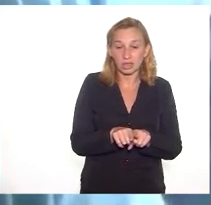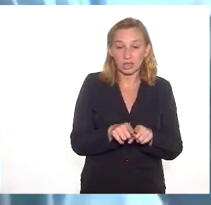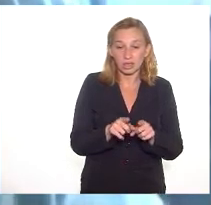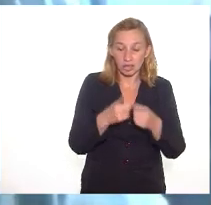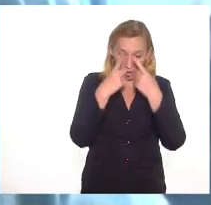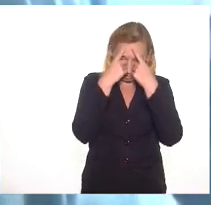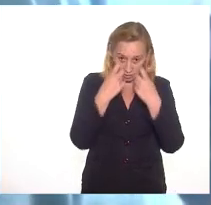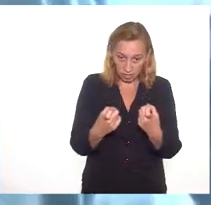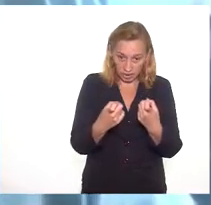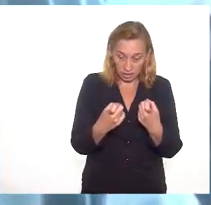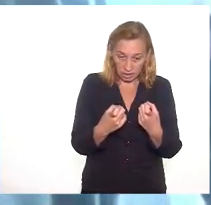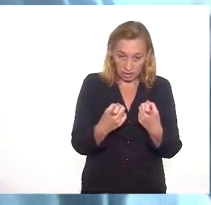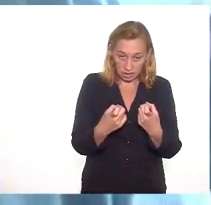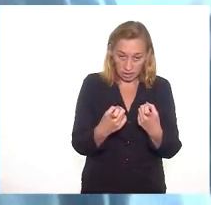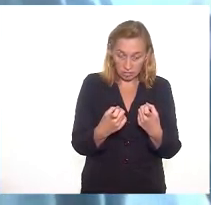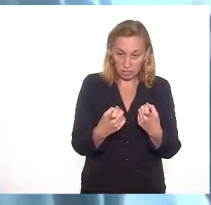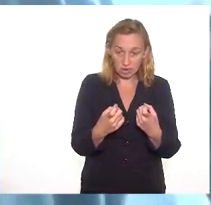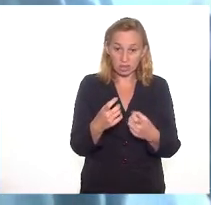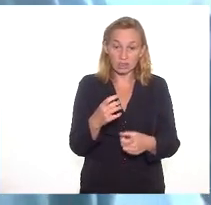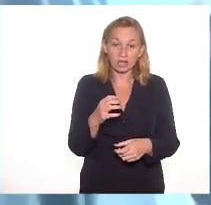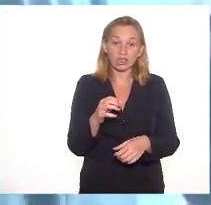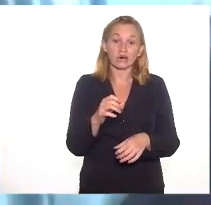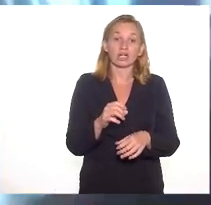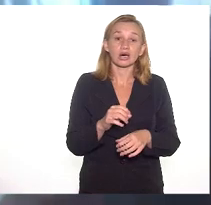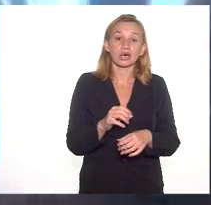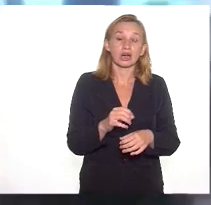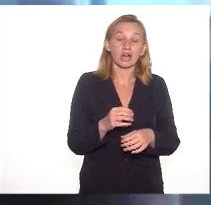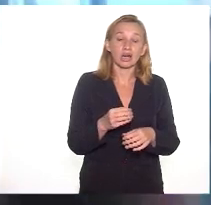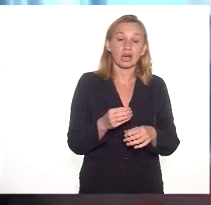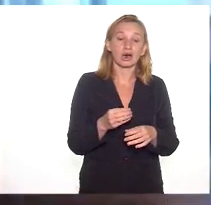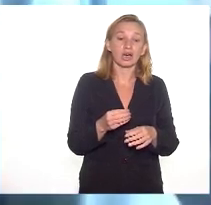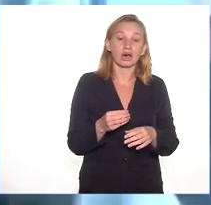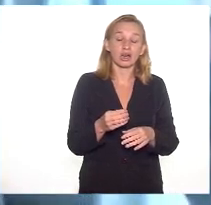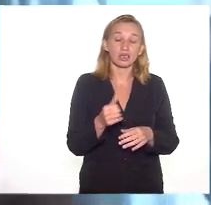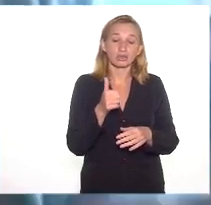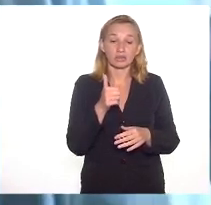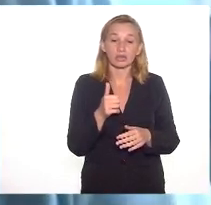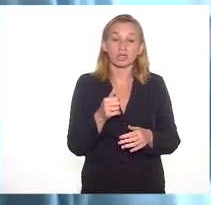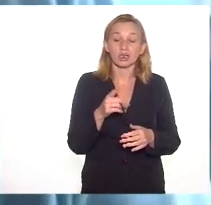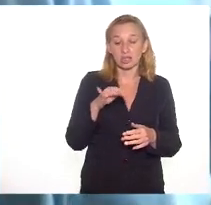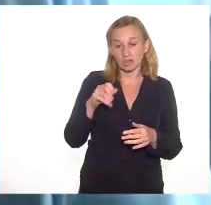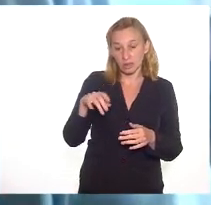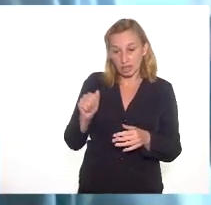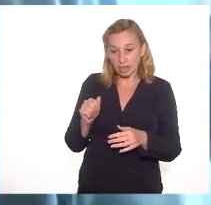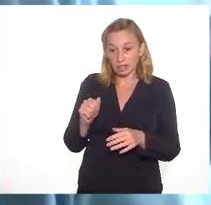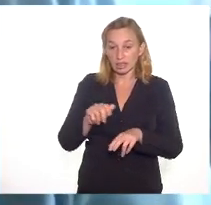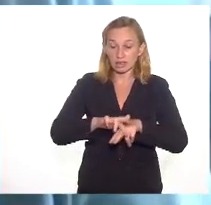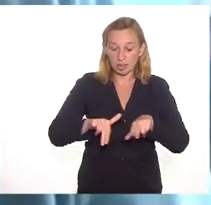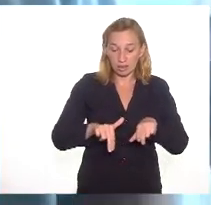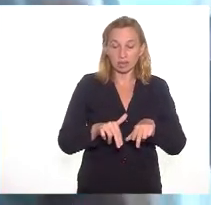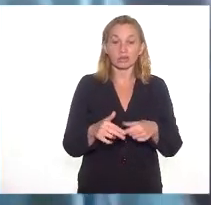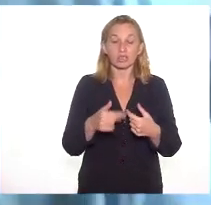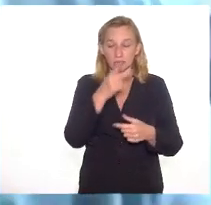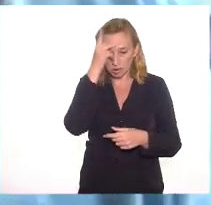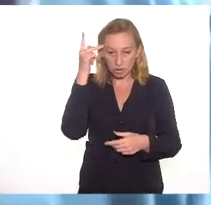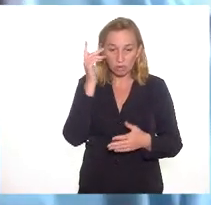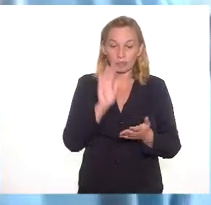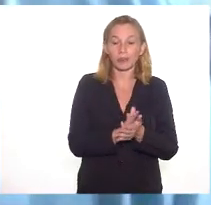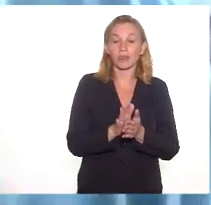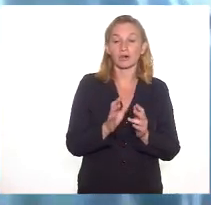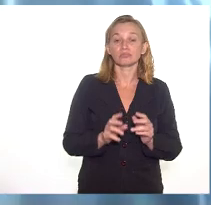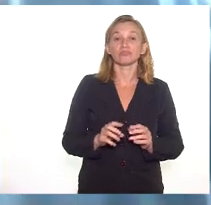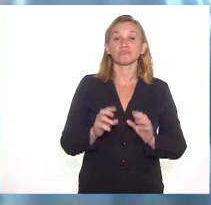das pessoas. Isso é muito importante porque, bom, isso tem a ver com o tema, pelo menos uma